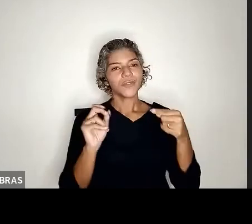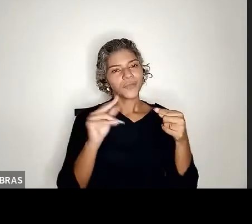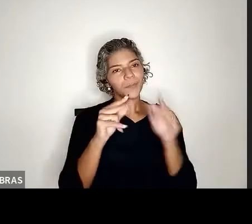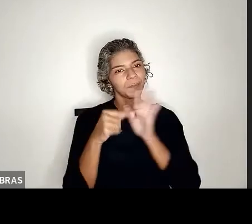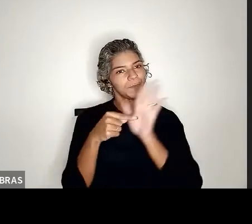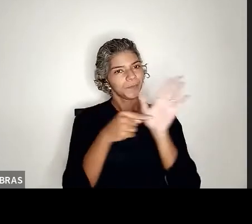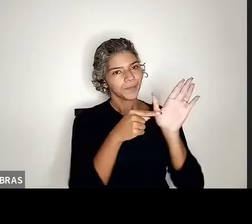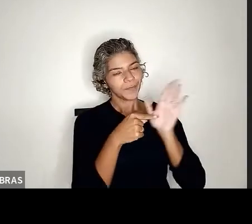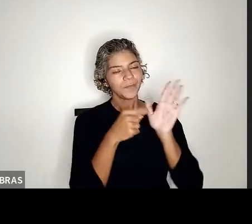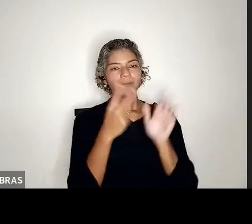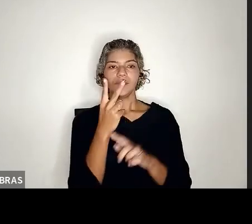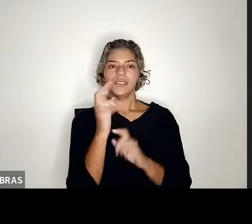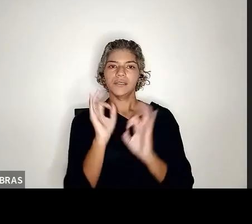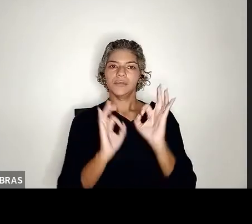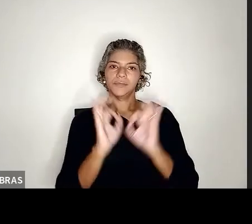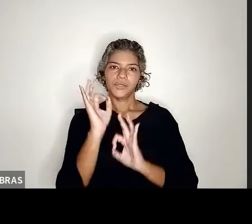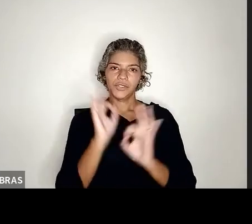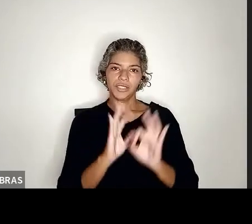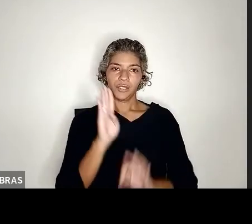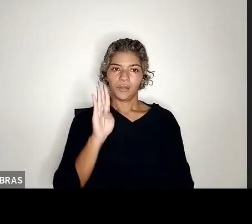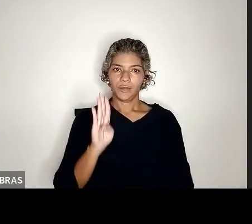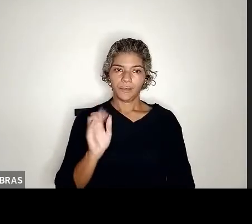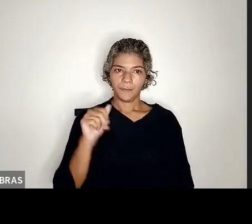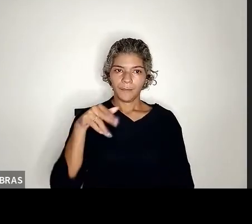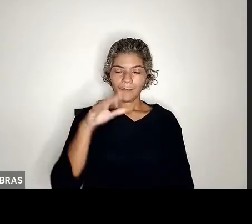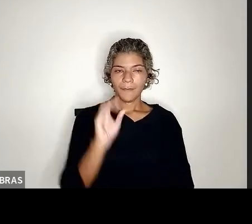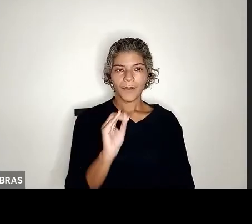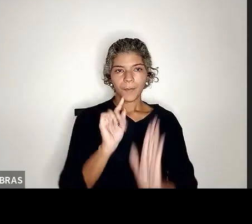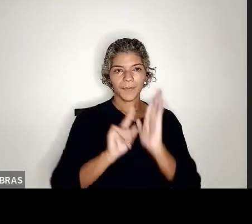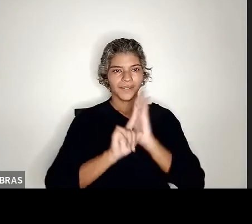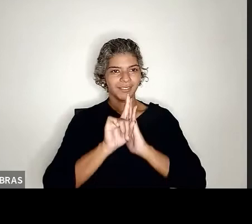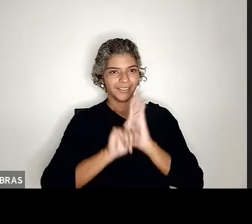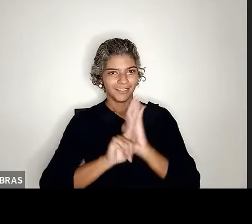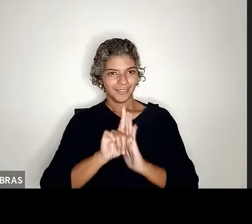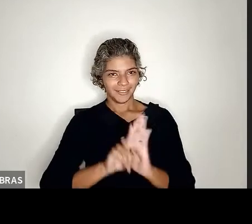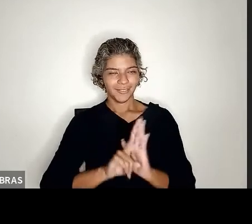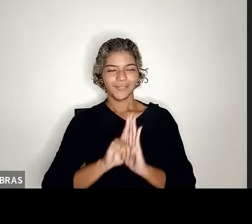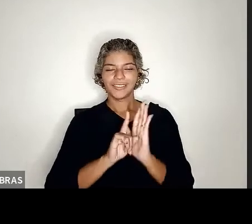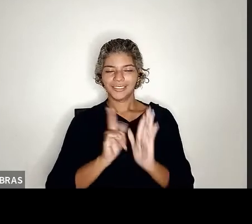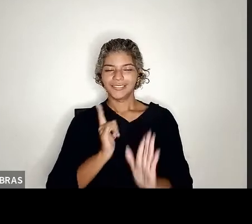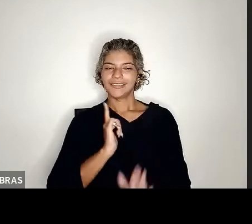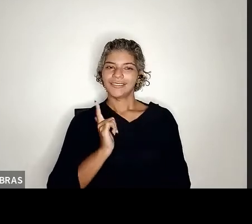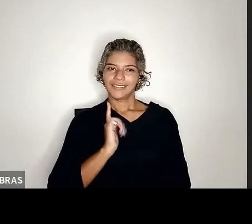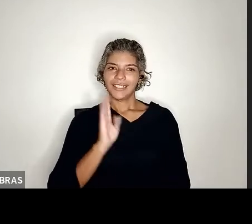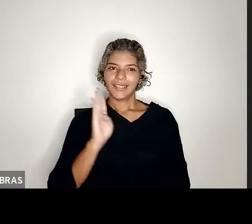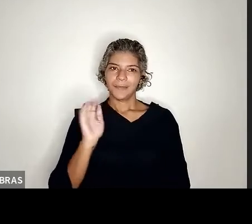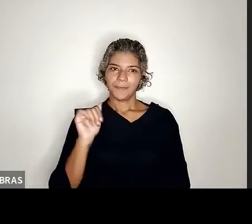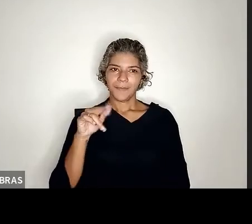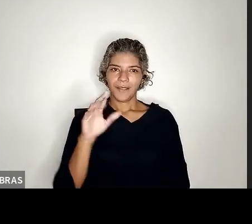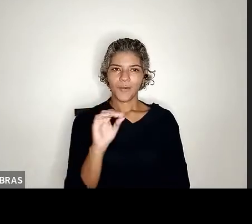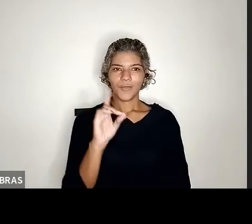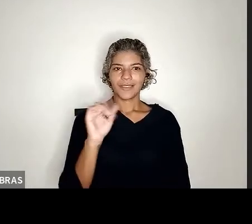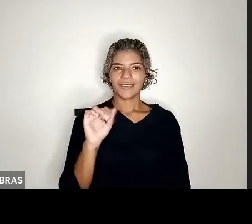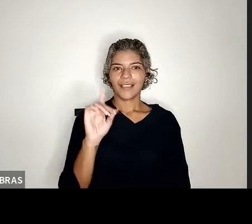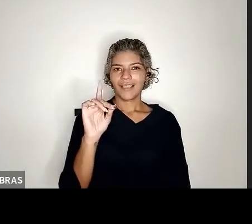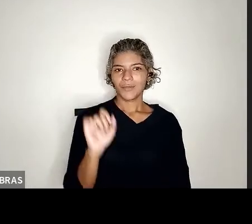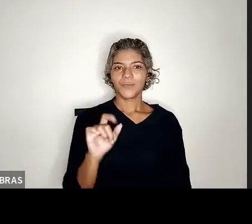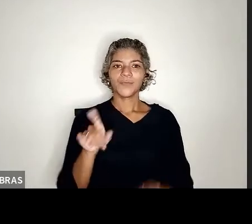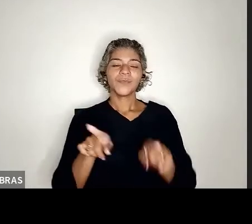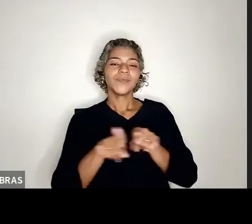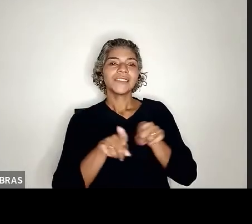que é um banco de pesquisadoras inédito no Brasil, de um banco de mulheres cientistas, que é inédito, e um banco de